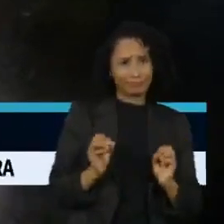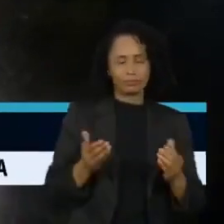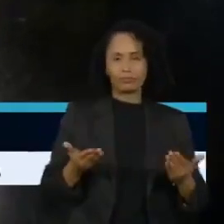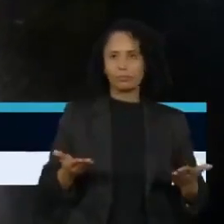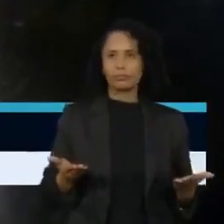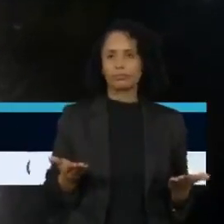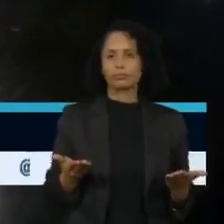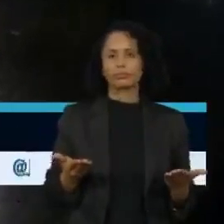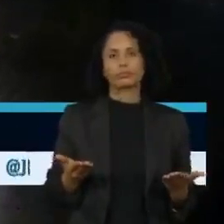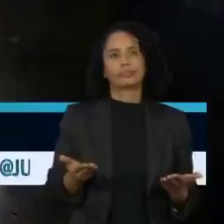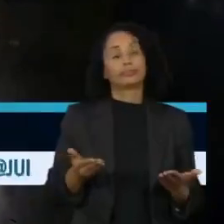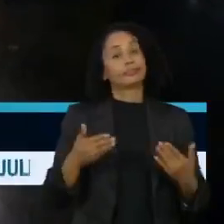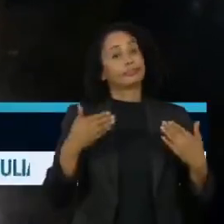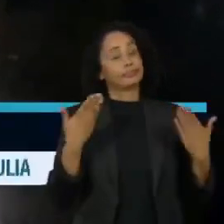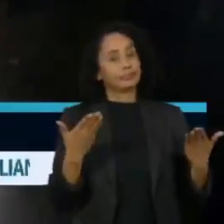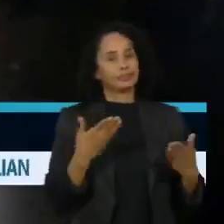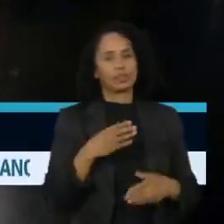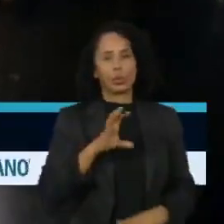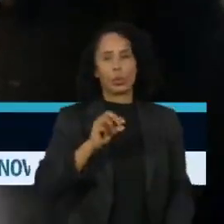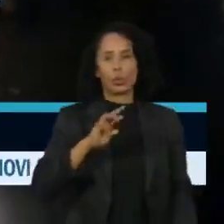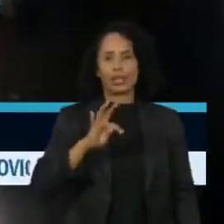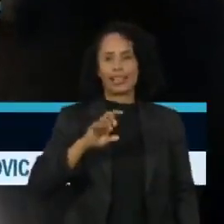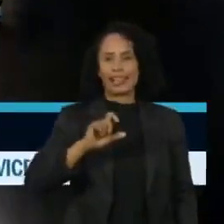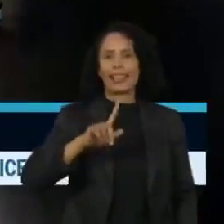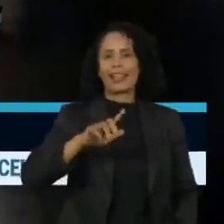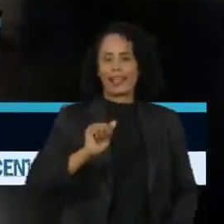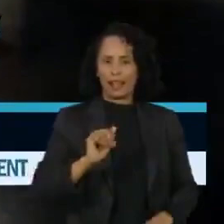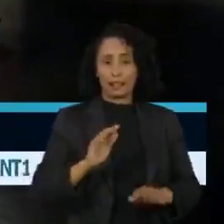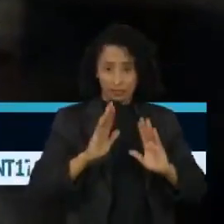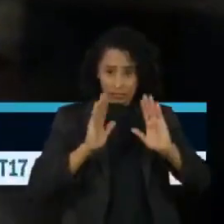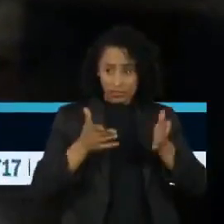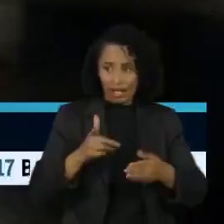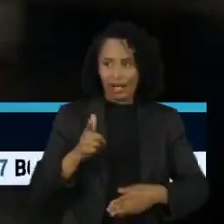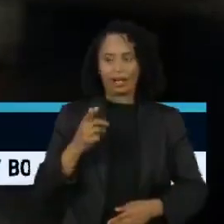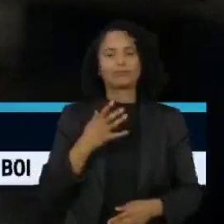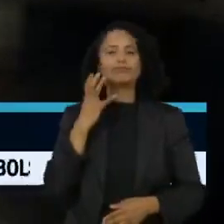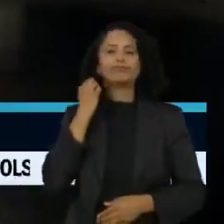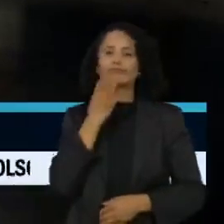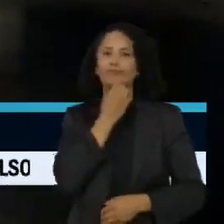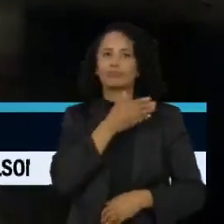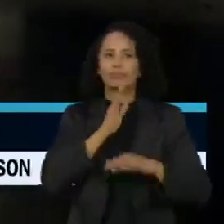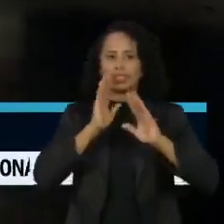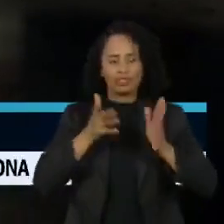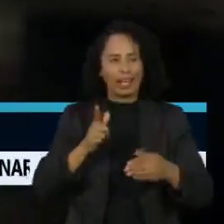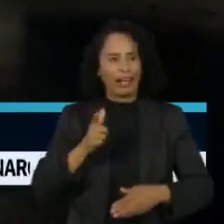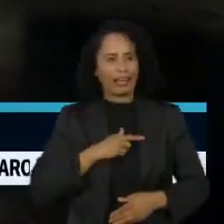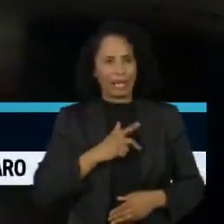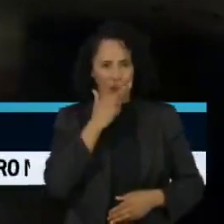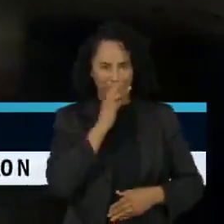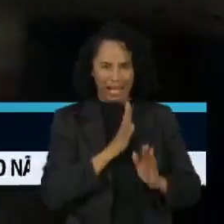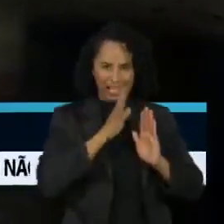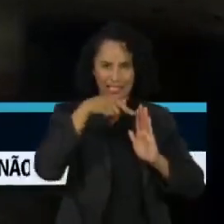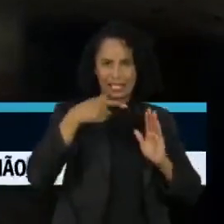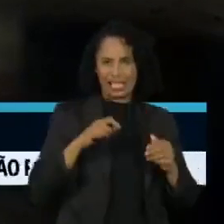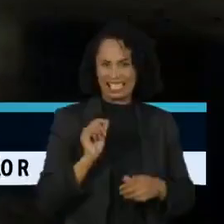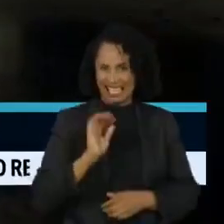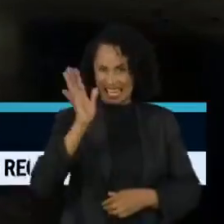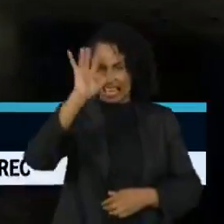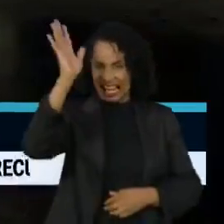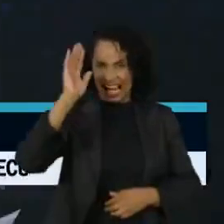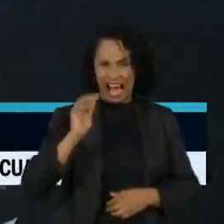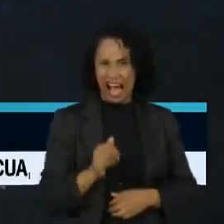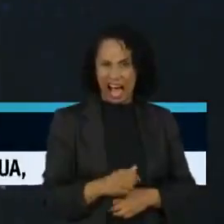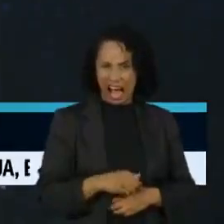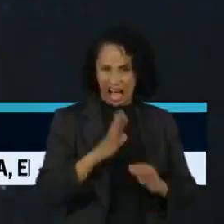É, Cortella, nesse morde-a-sopra do presidente Jair Bolsonaro, os juros vão continuar subindo e os custos altos vão continuar caindo no colo da sociedade. A pergunta